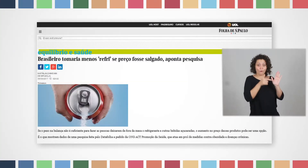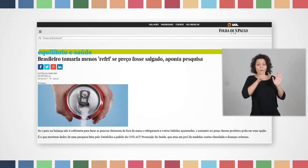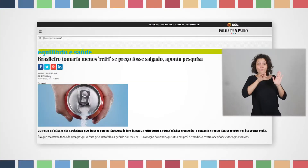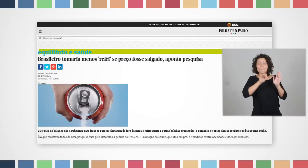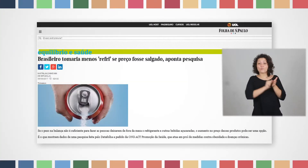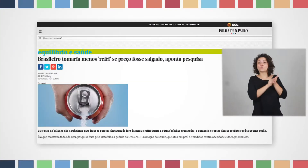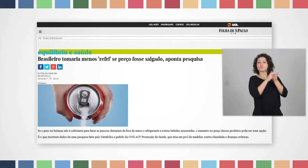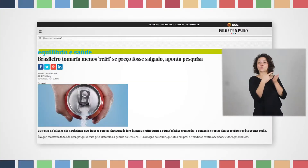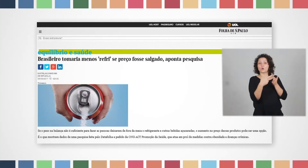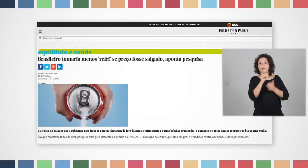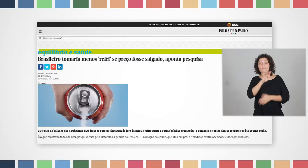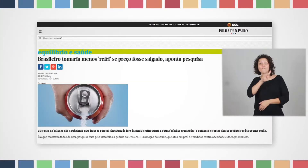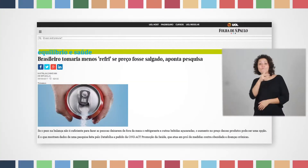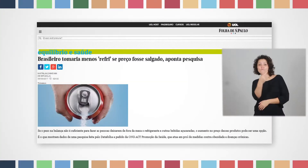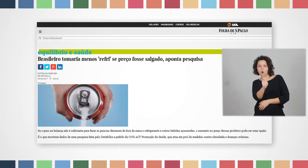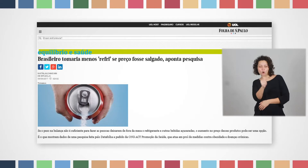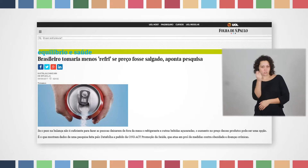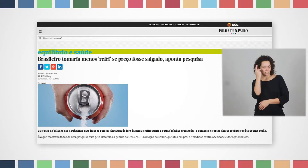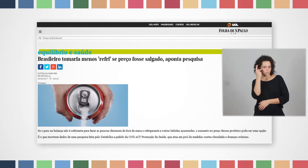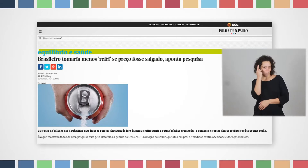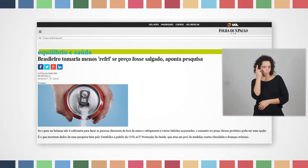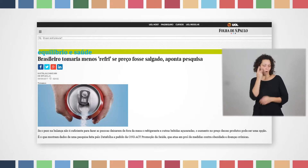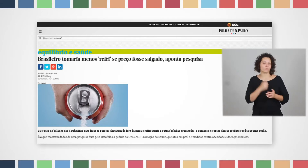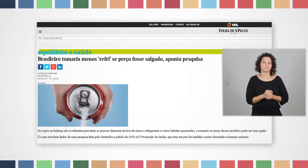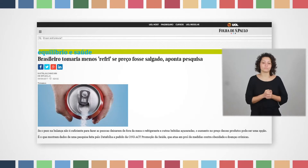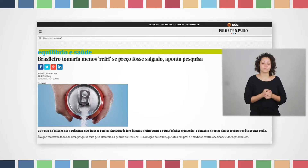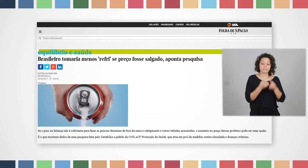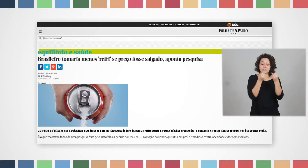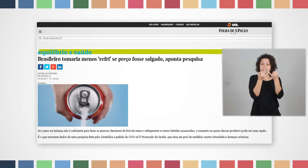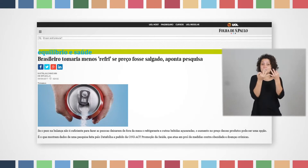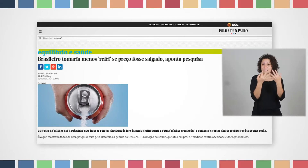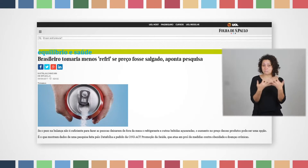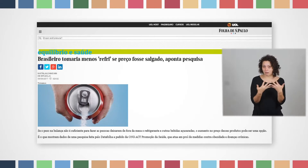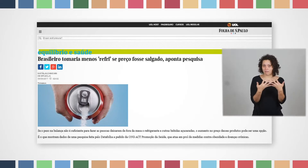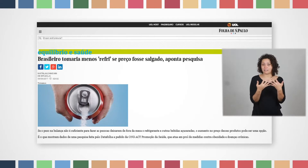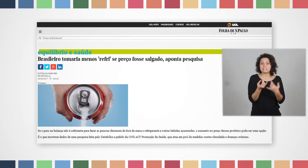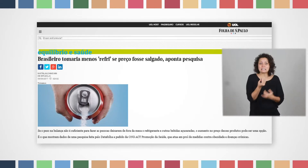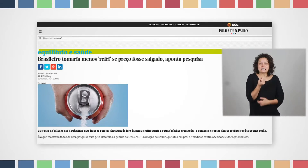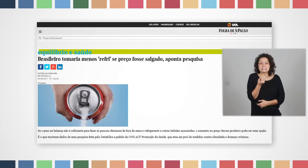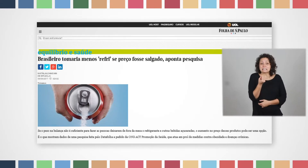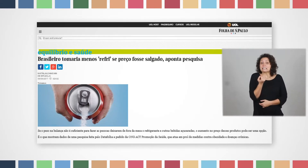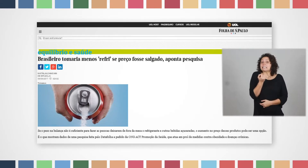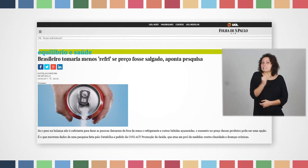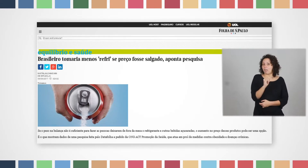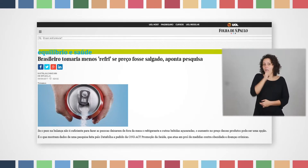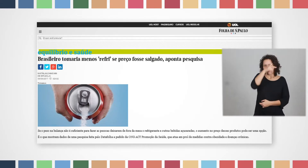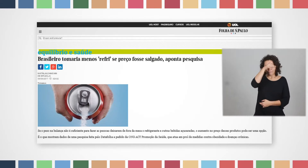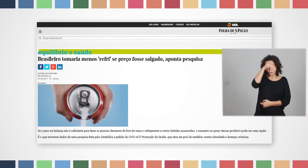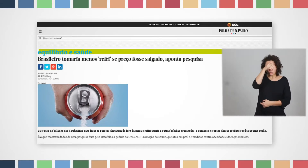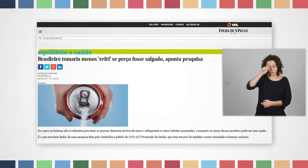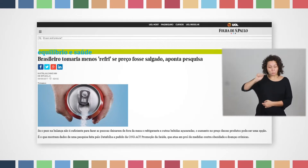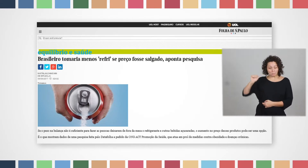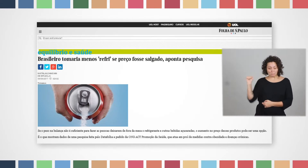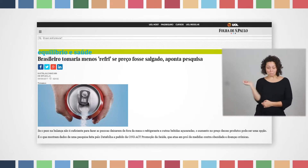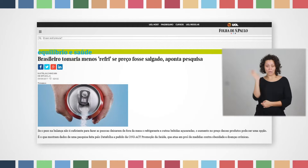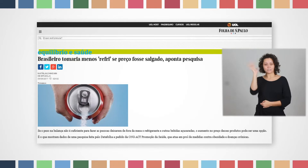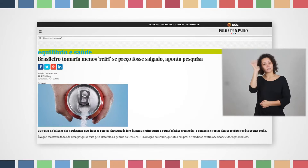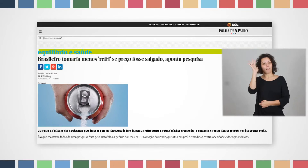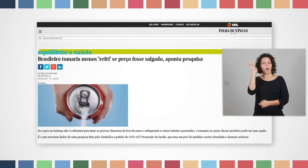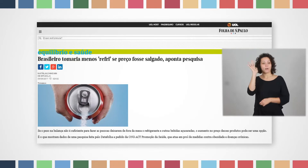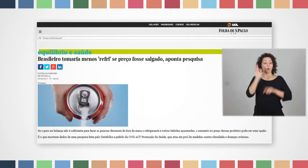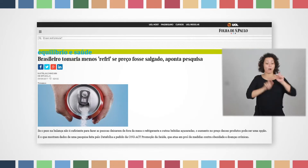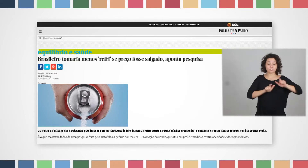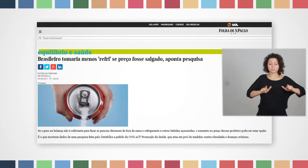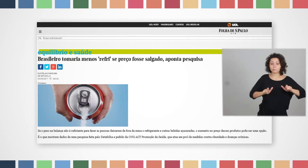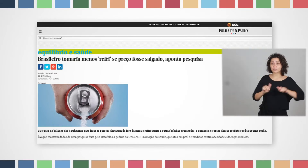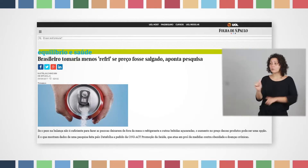São Paulo, dizendo que o brasileiro tomaria menos refrigerante se o preço fosse mais caro, né? Se a gente tivesse uma